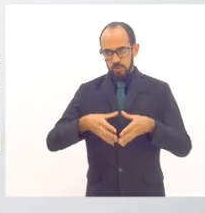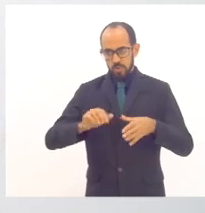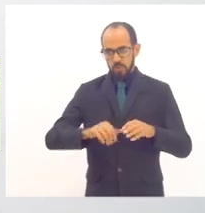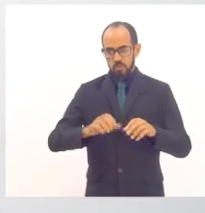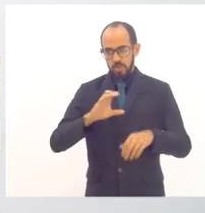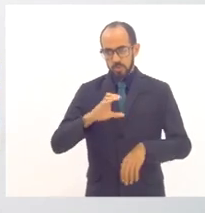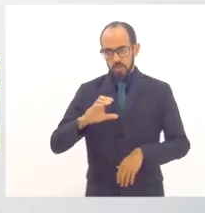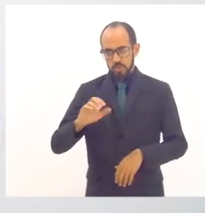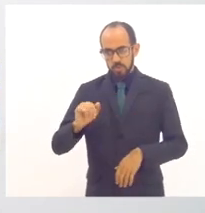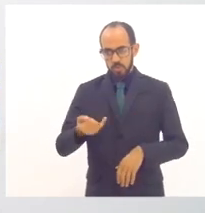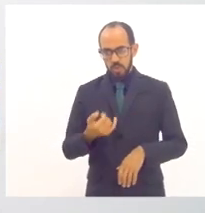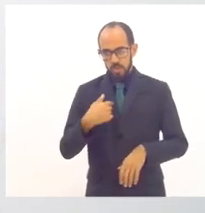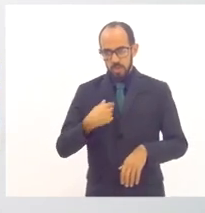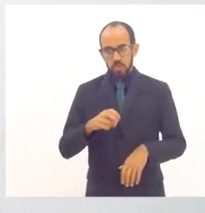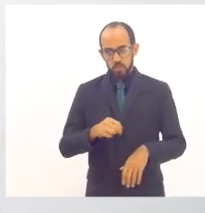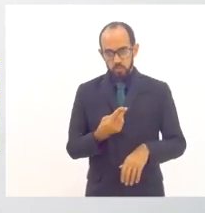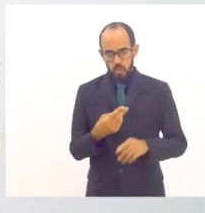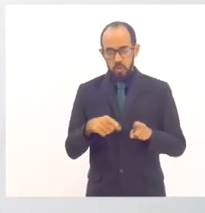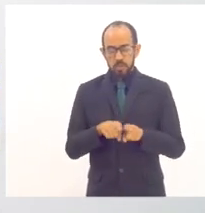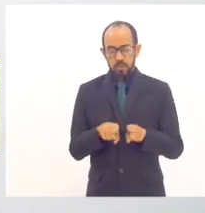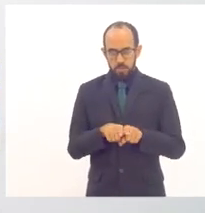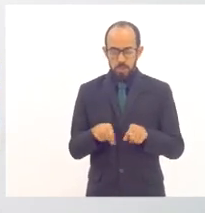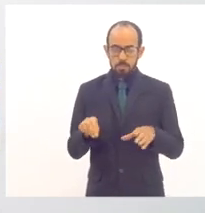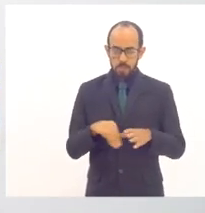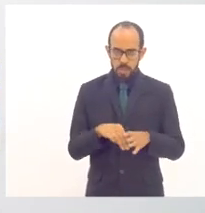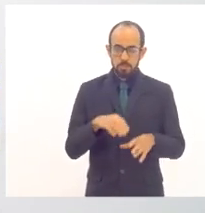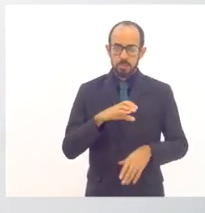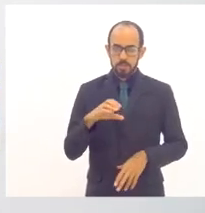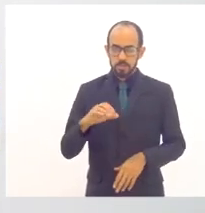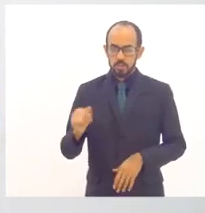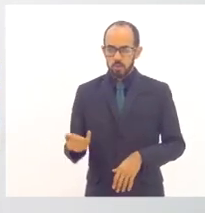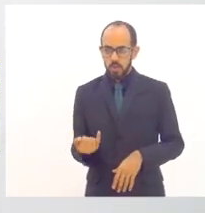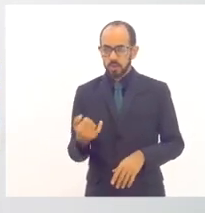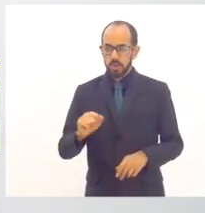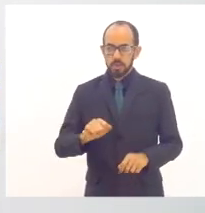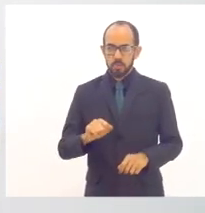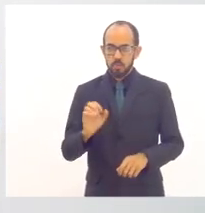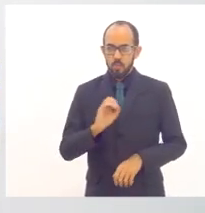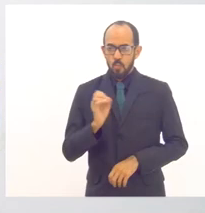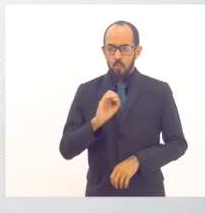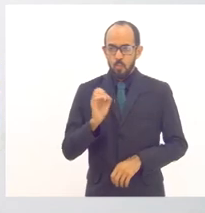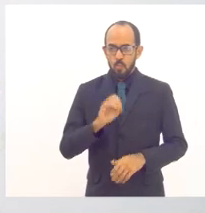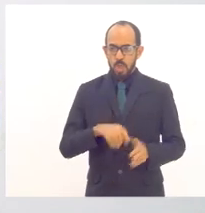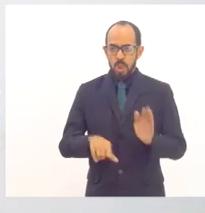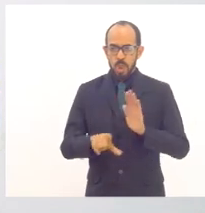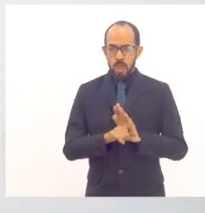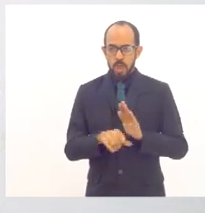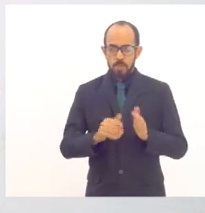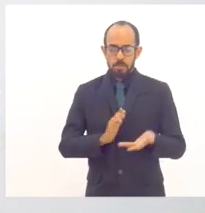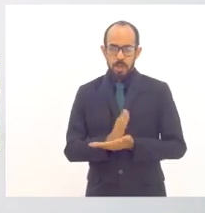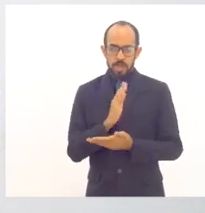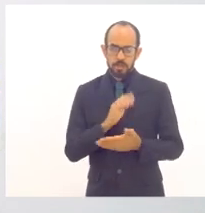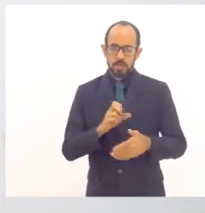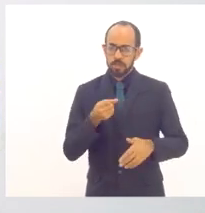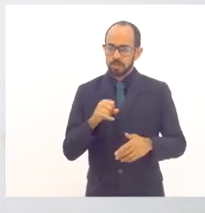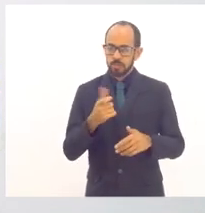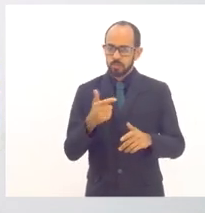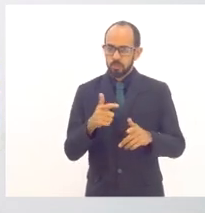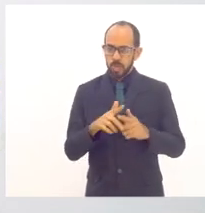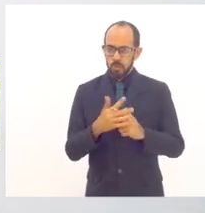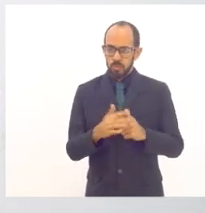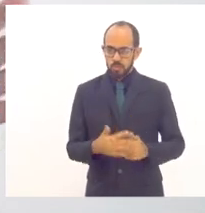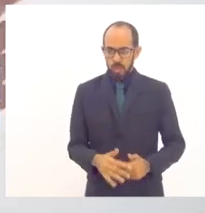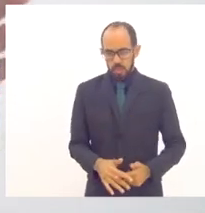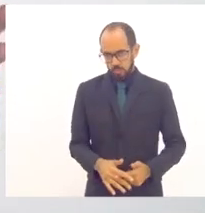Justiça. Eu também sou titular da Comissão de Justiça. Nenhuma lei passa sem aperfeiçoamento. Por isso que